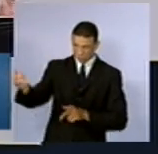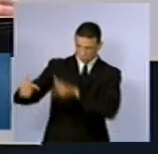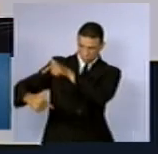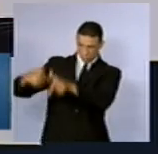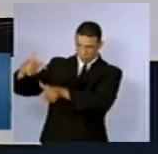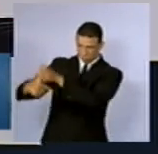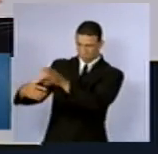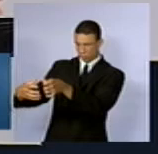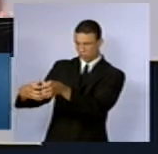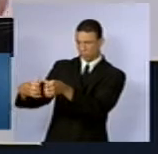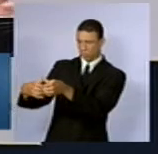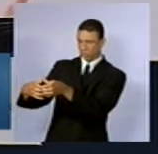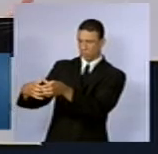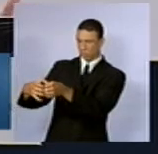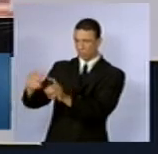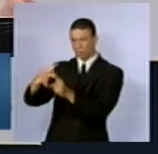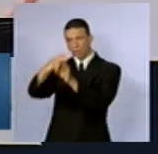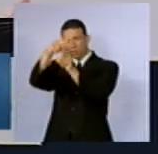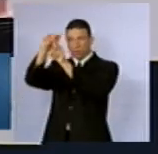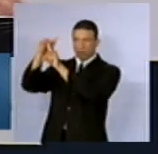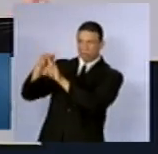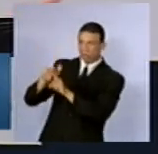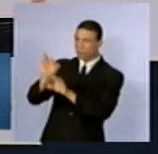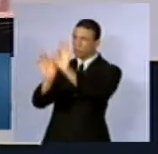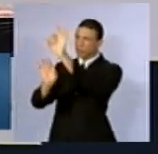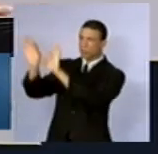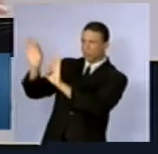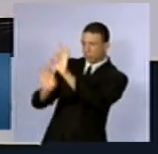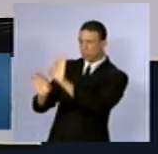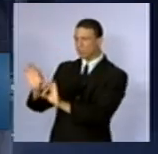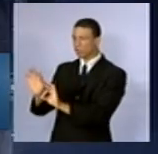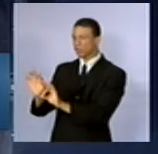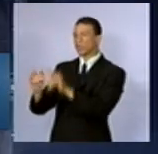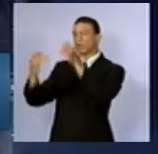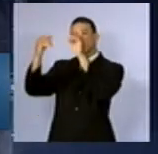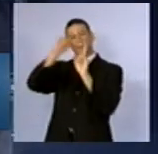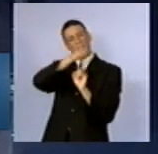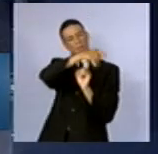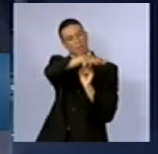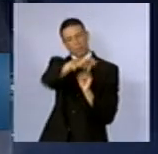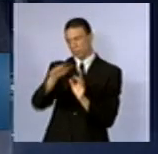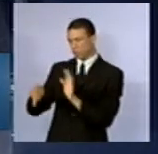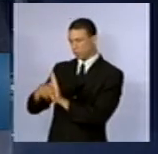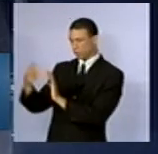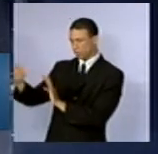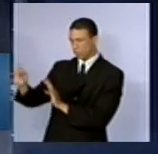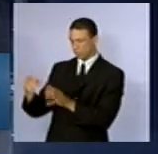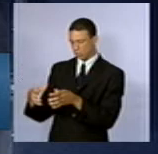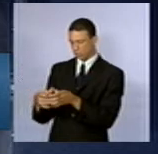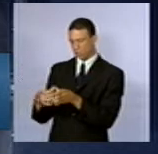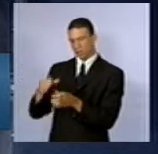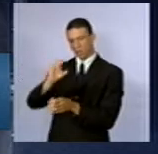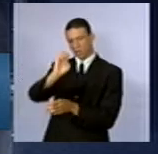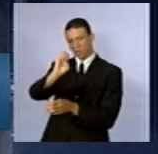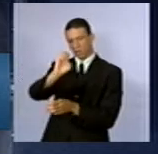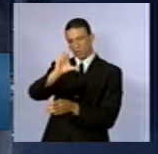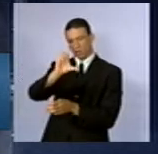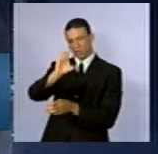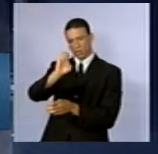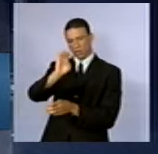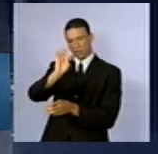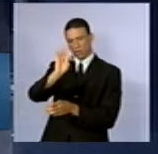nessa divisão de manutenção, de operação e gestão da transmissão, se a Eletrobras leva